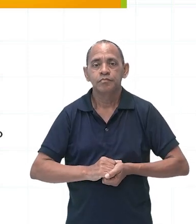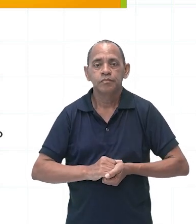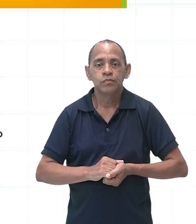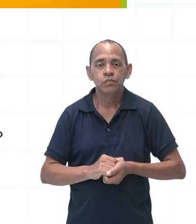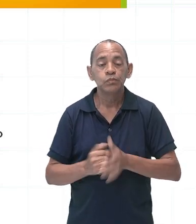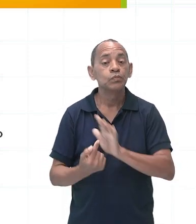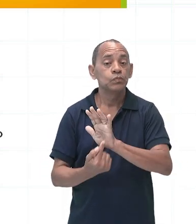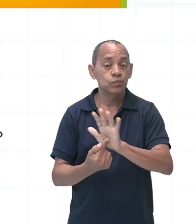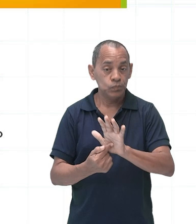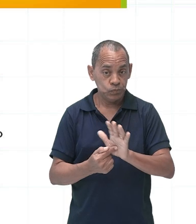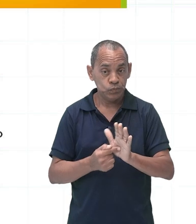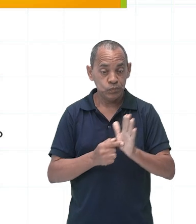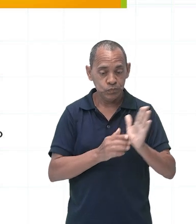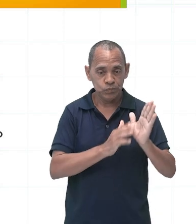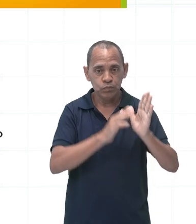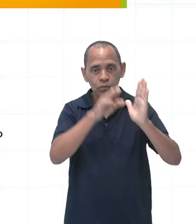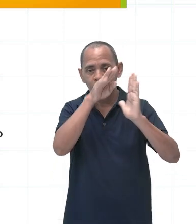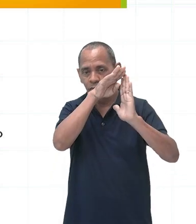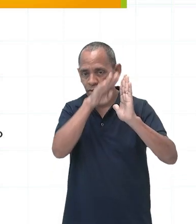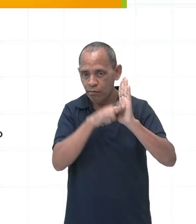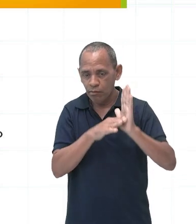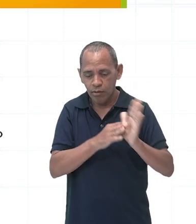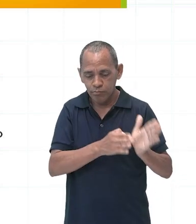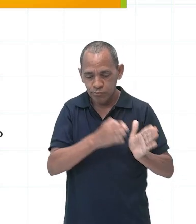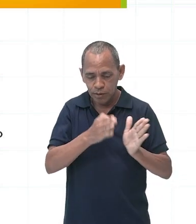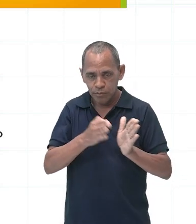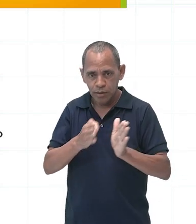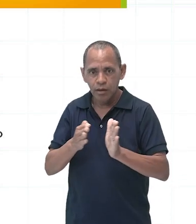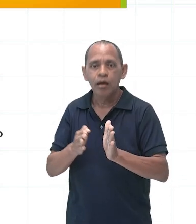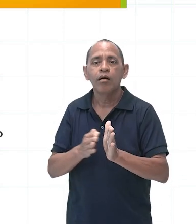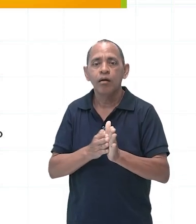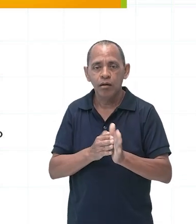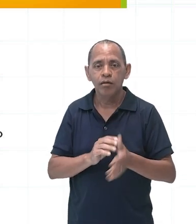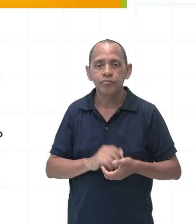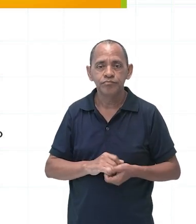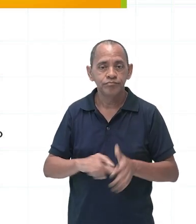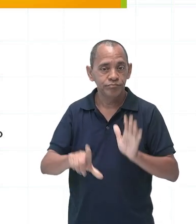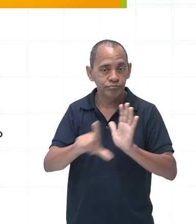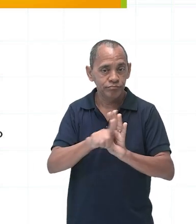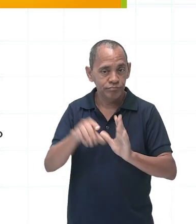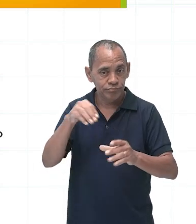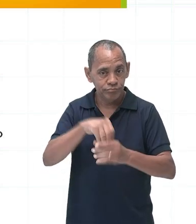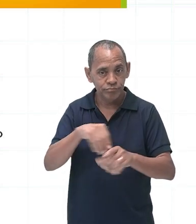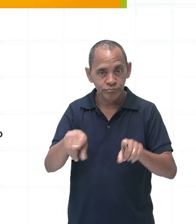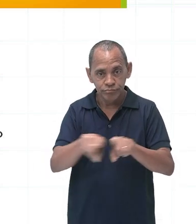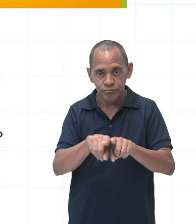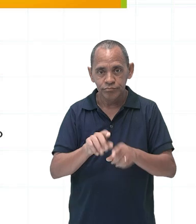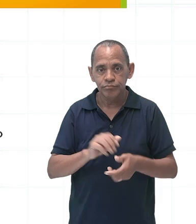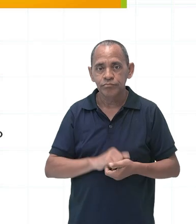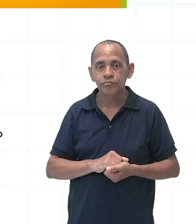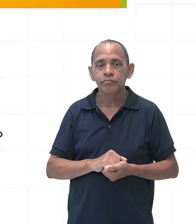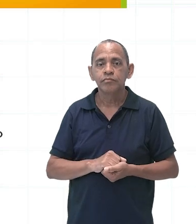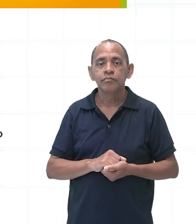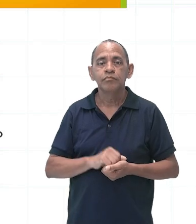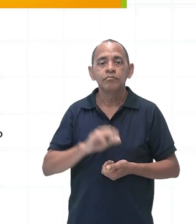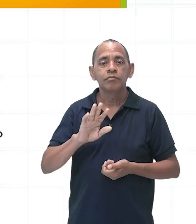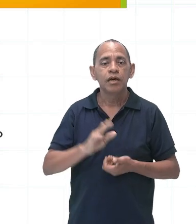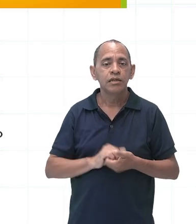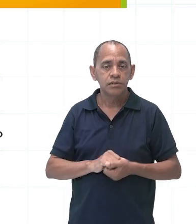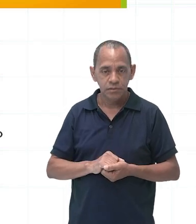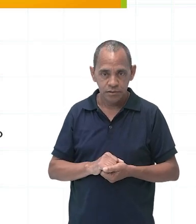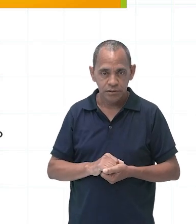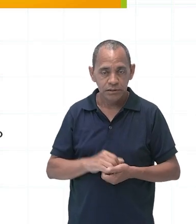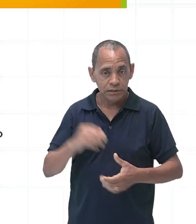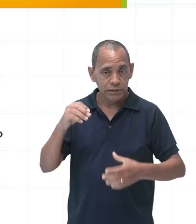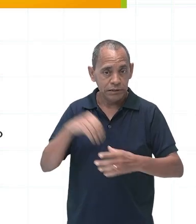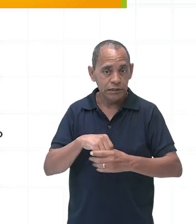nós definimos essas faixas etárias e essas fases de vida do ponto de vista legal. Claro que do ponto de vista